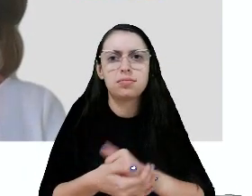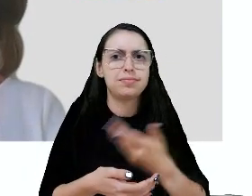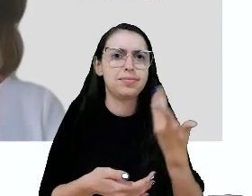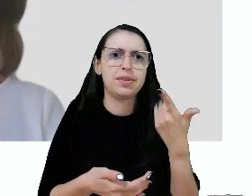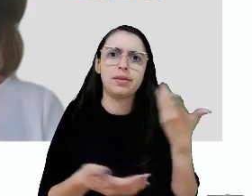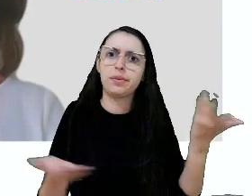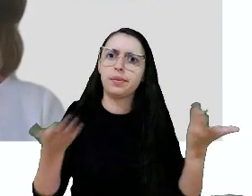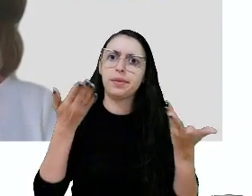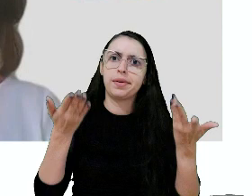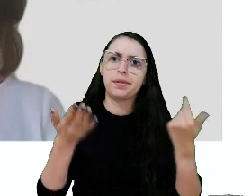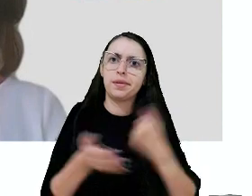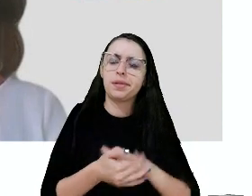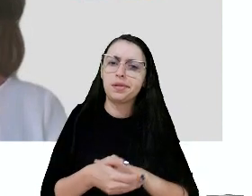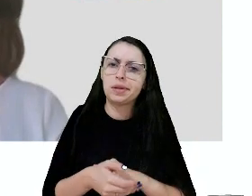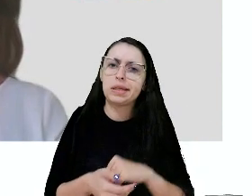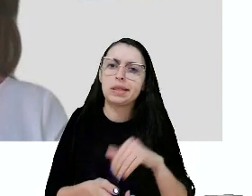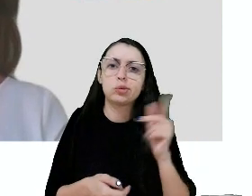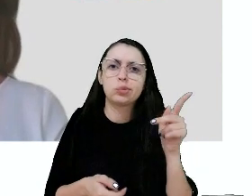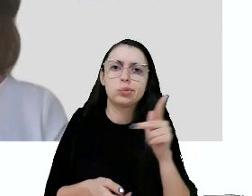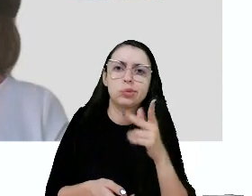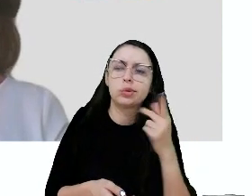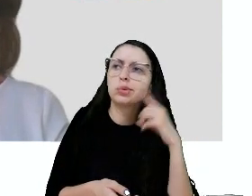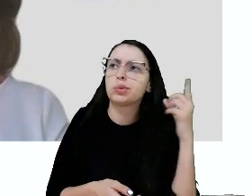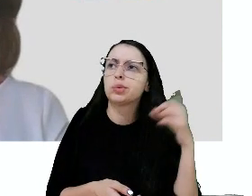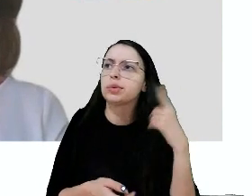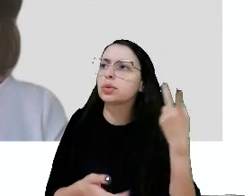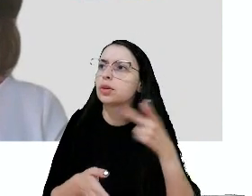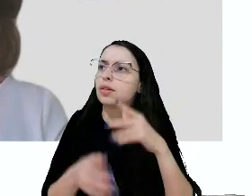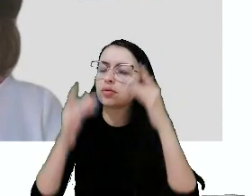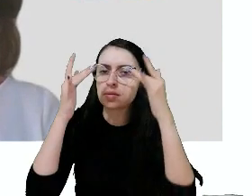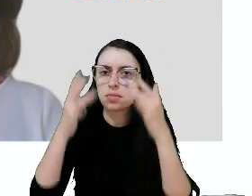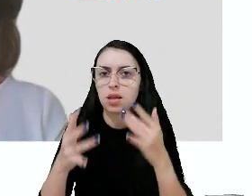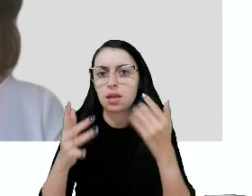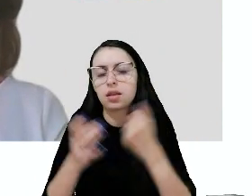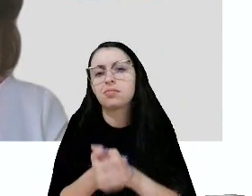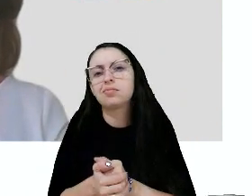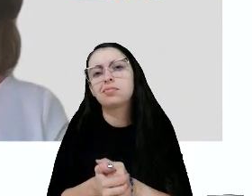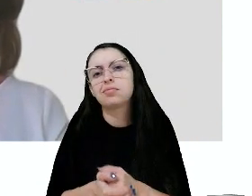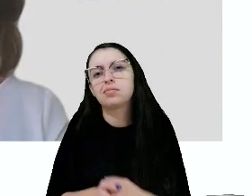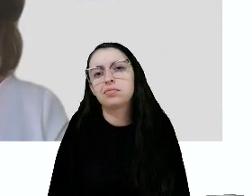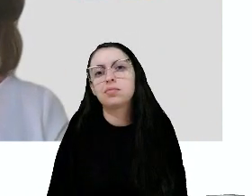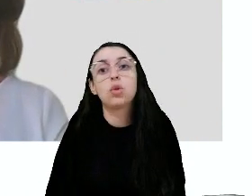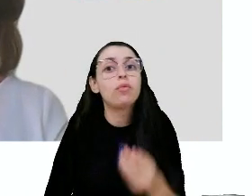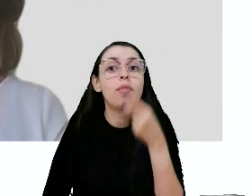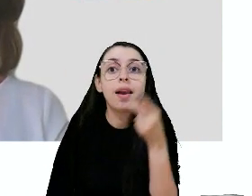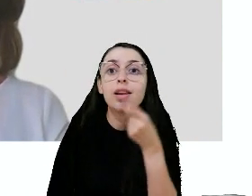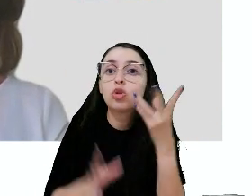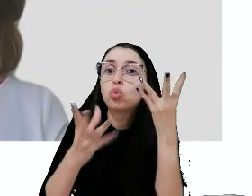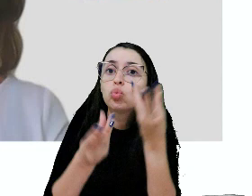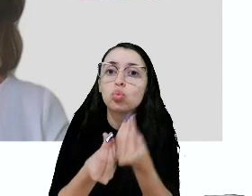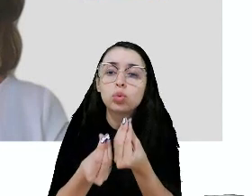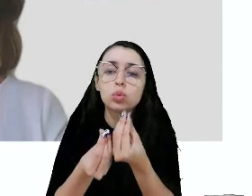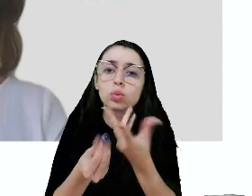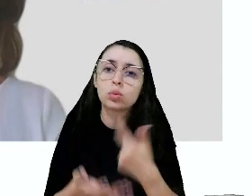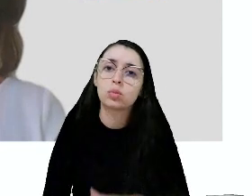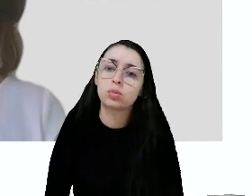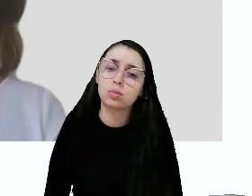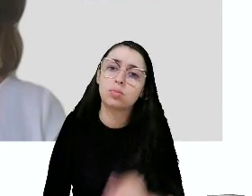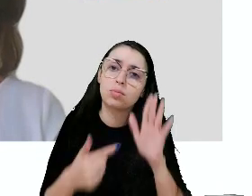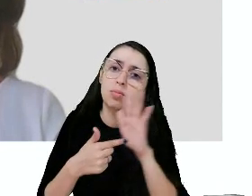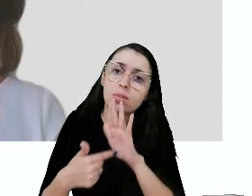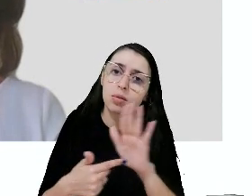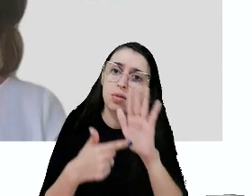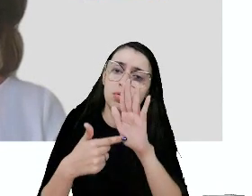ridícula, a professora Silvia, uma doutora, não sei o quê, vem contar esse detalhe. Esse detalhe diz tudo. Esse detalhe mostra